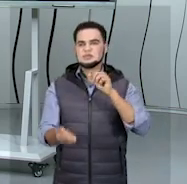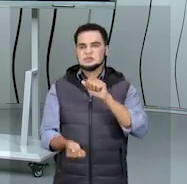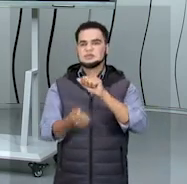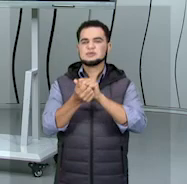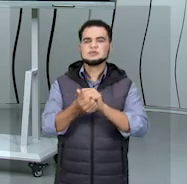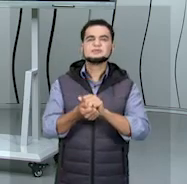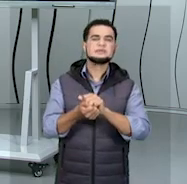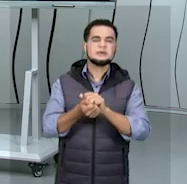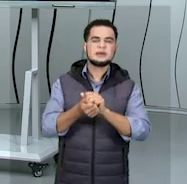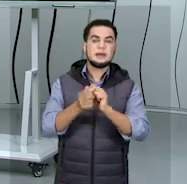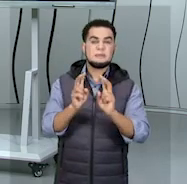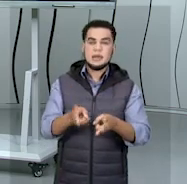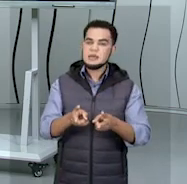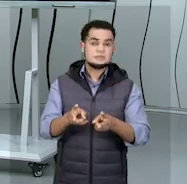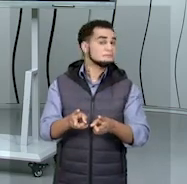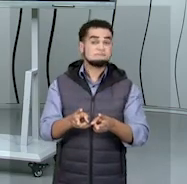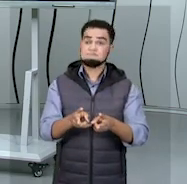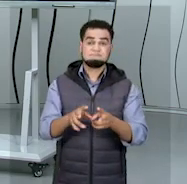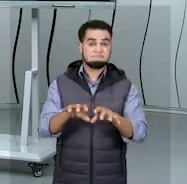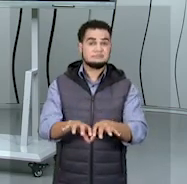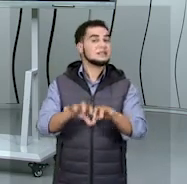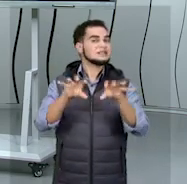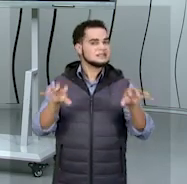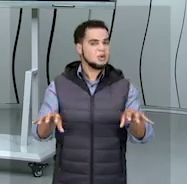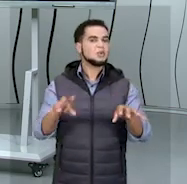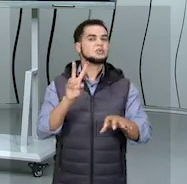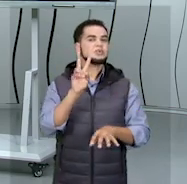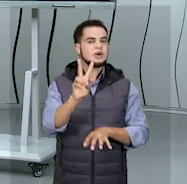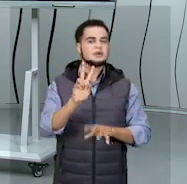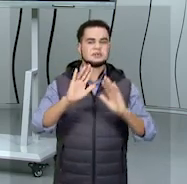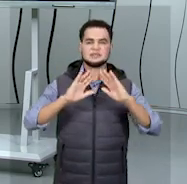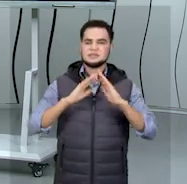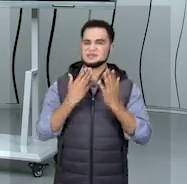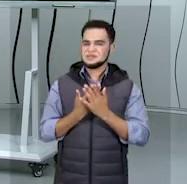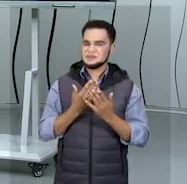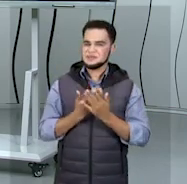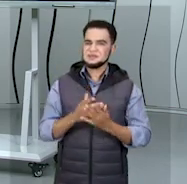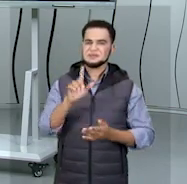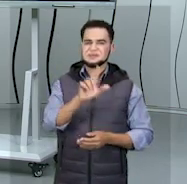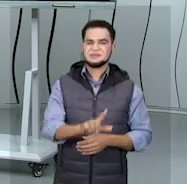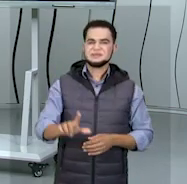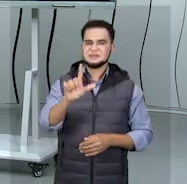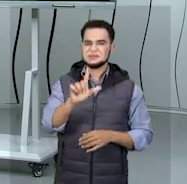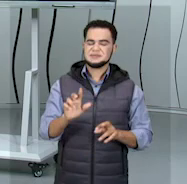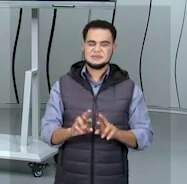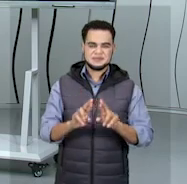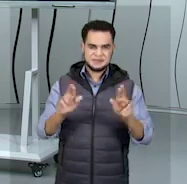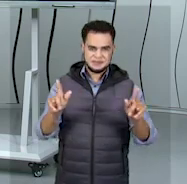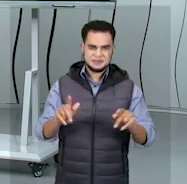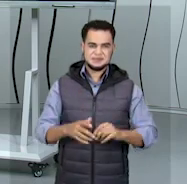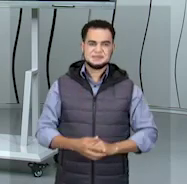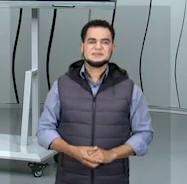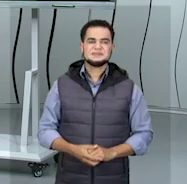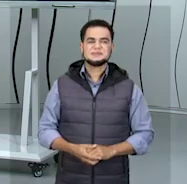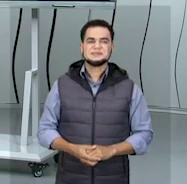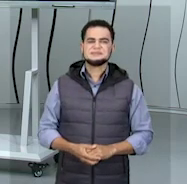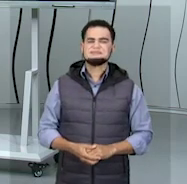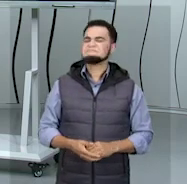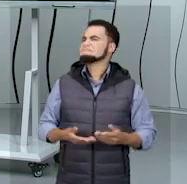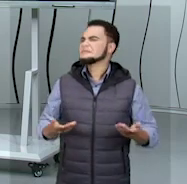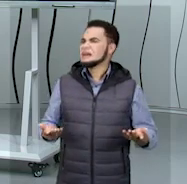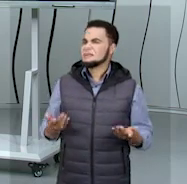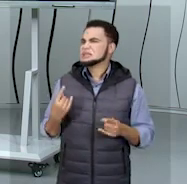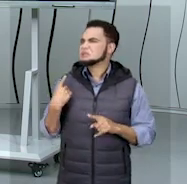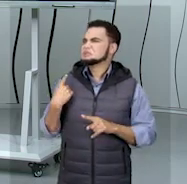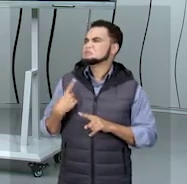naturalismo. Mas nós estamos falando de duas escolas literárias diferentes. Professor, por que